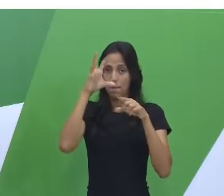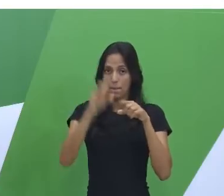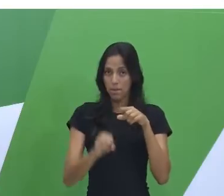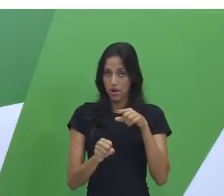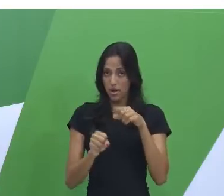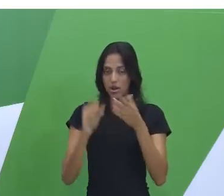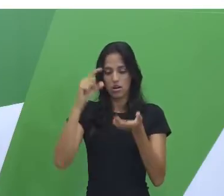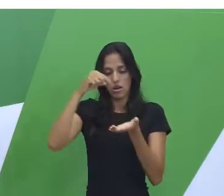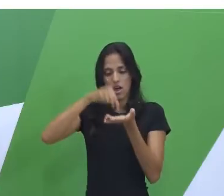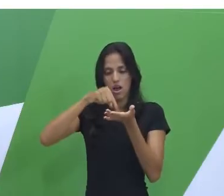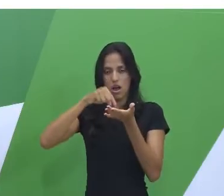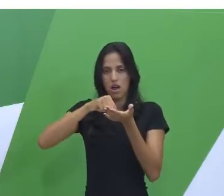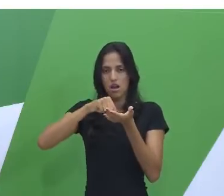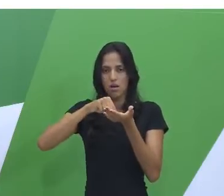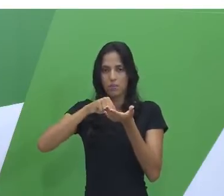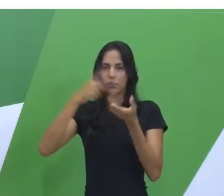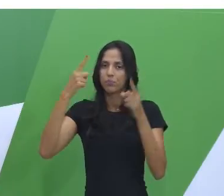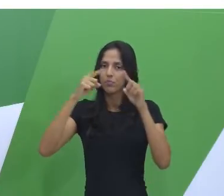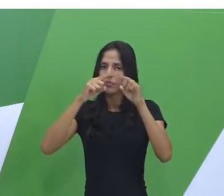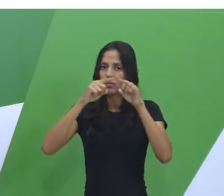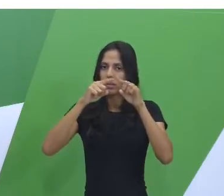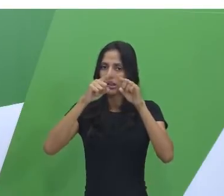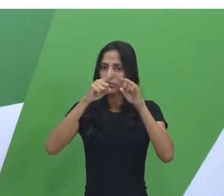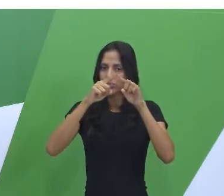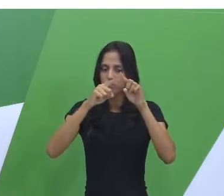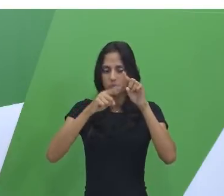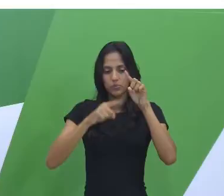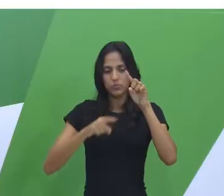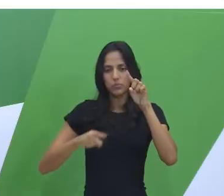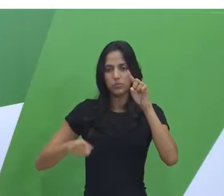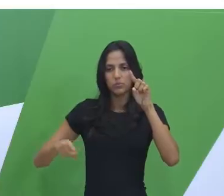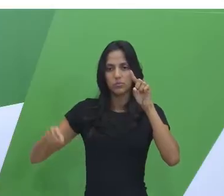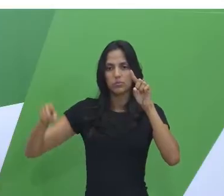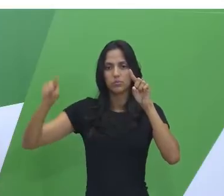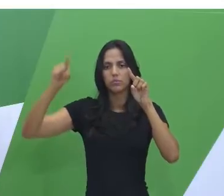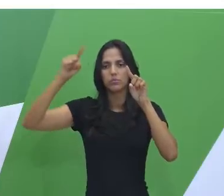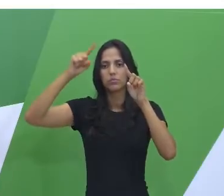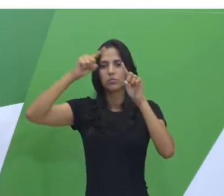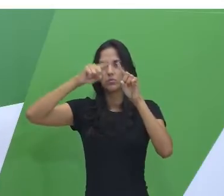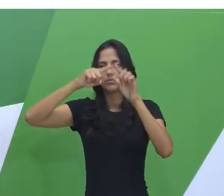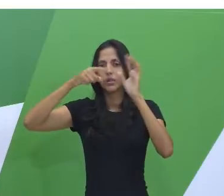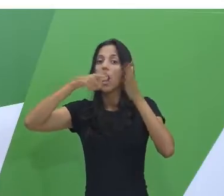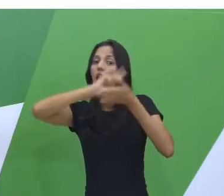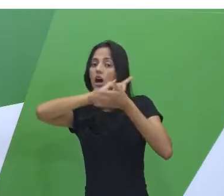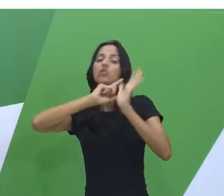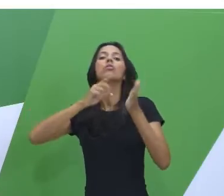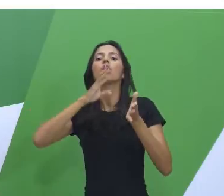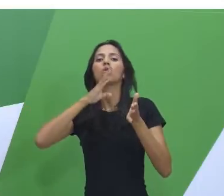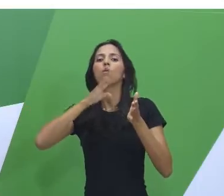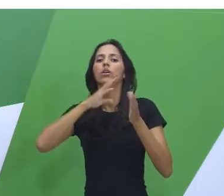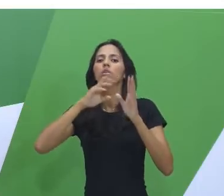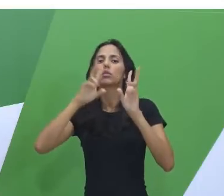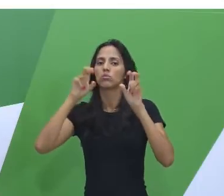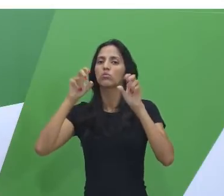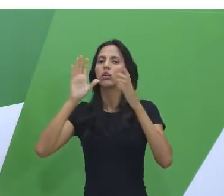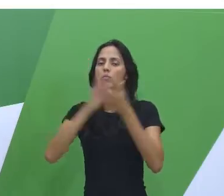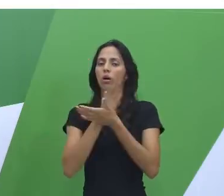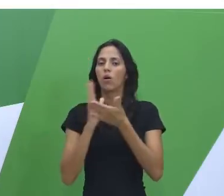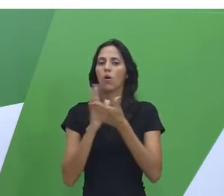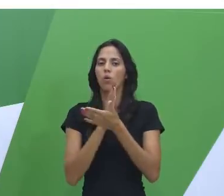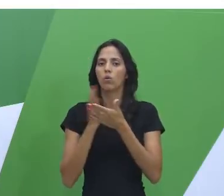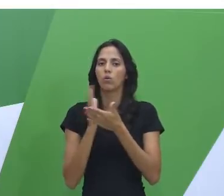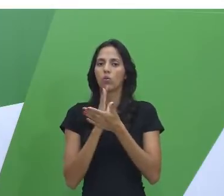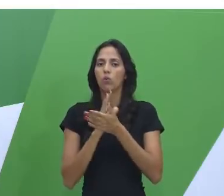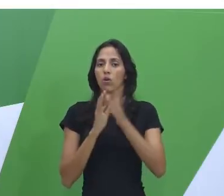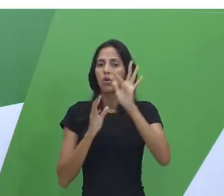centrar um plano, que nós já aprendemos esse conhecimento quando nós estudamos na aula de funções. Olha, observe aqui as